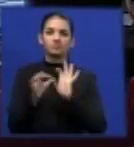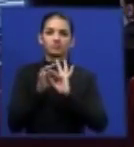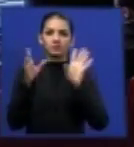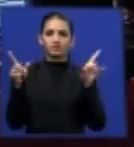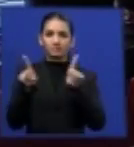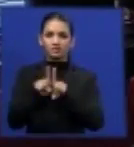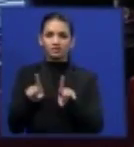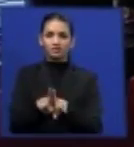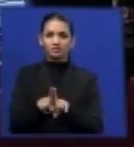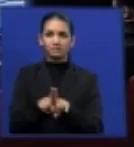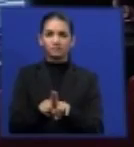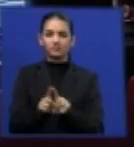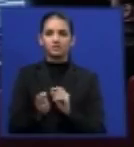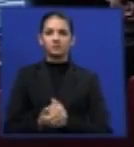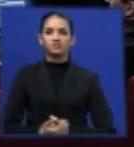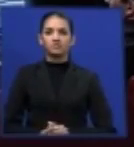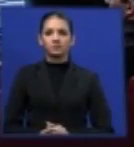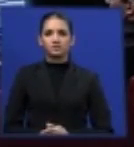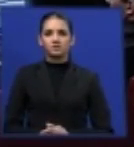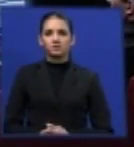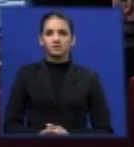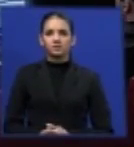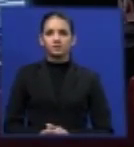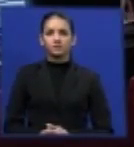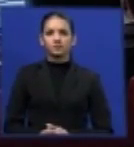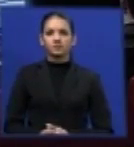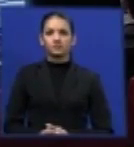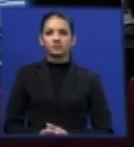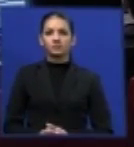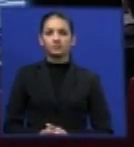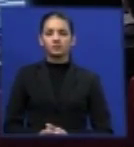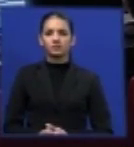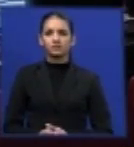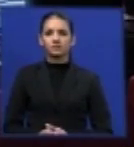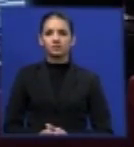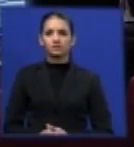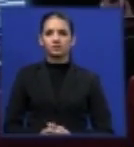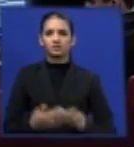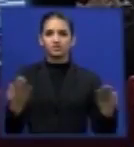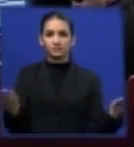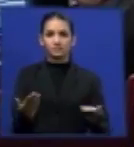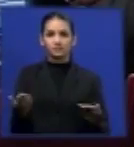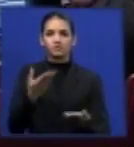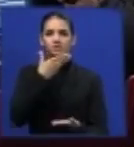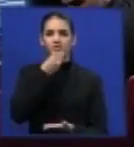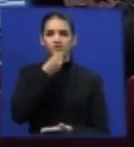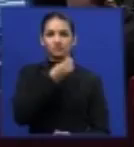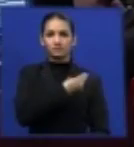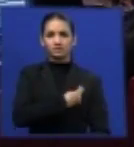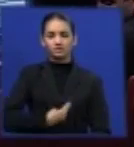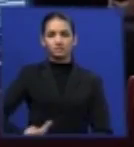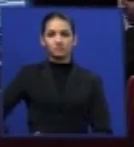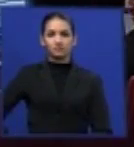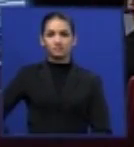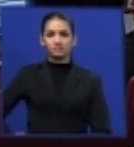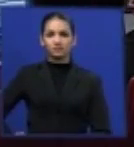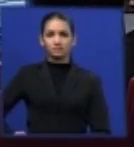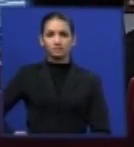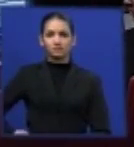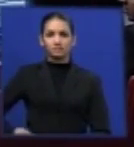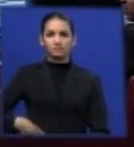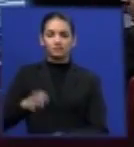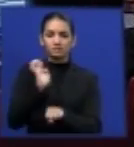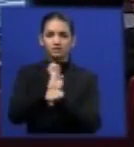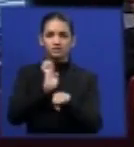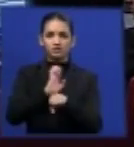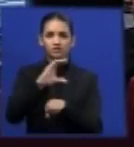se tomar em assento à mesa por favor passo então a palavra ao Ministro de estado Carlos